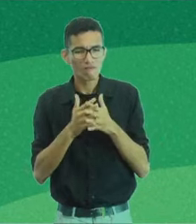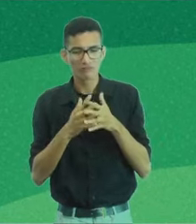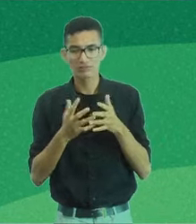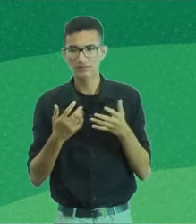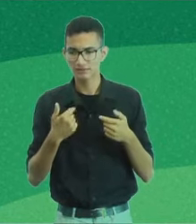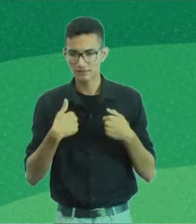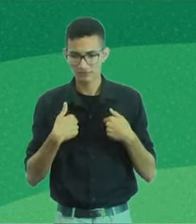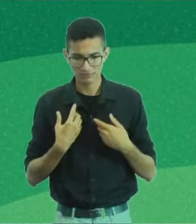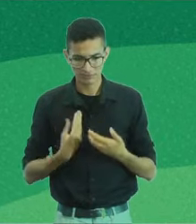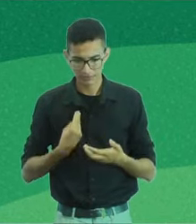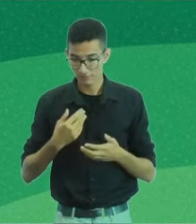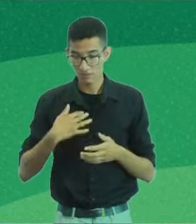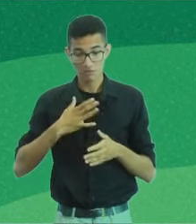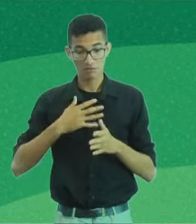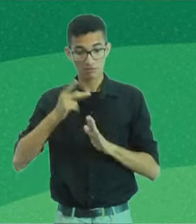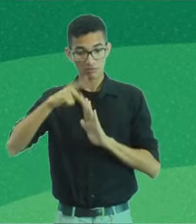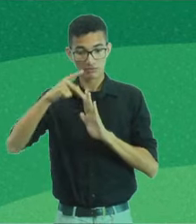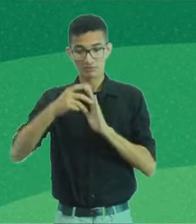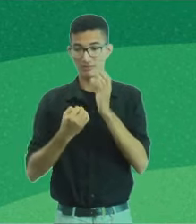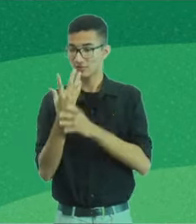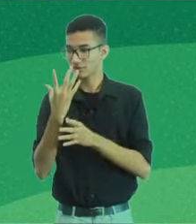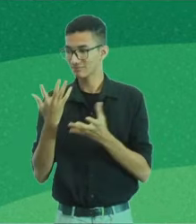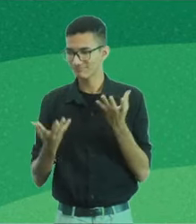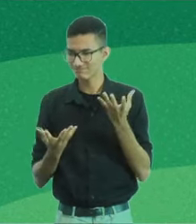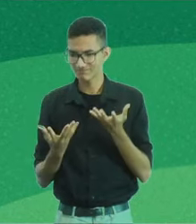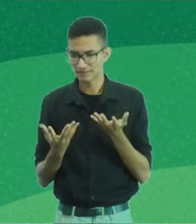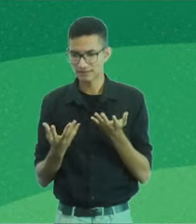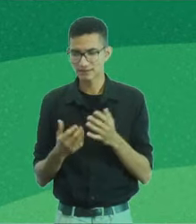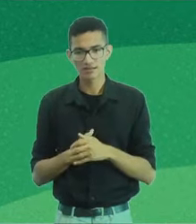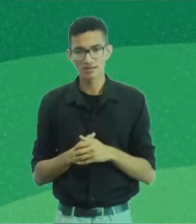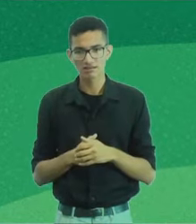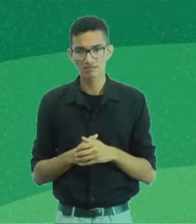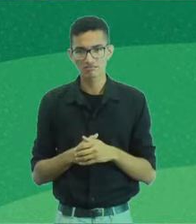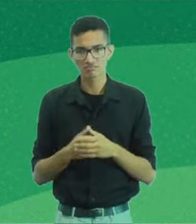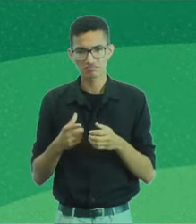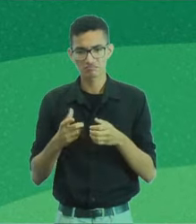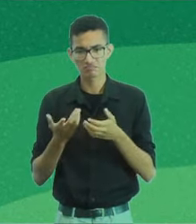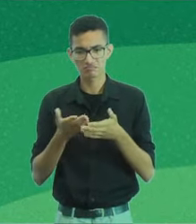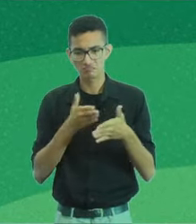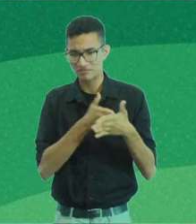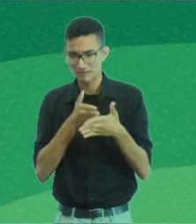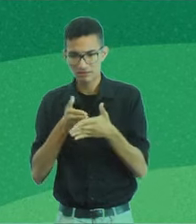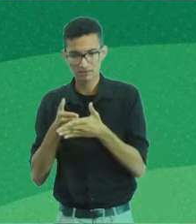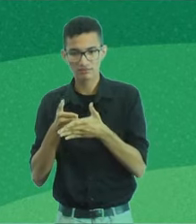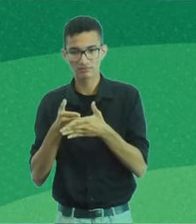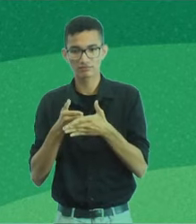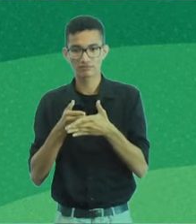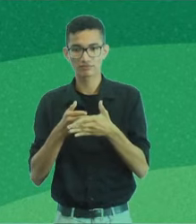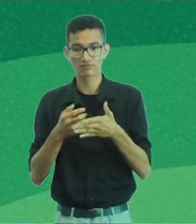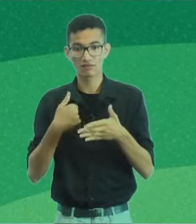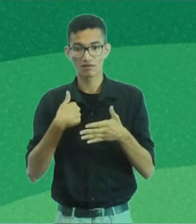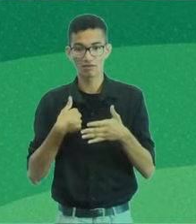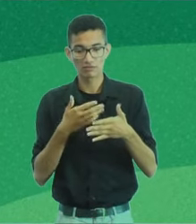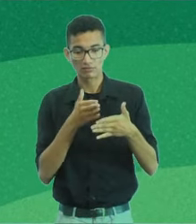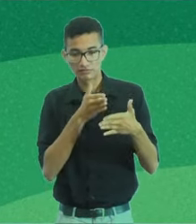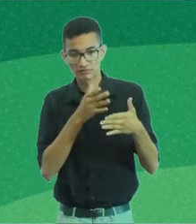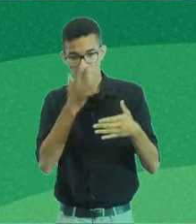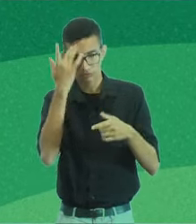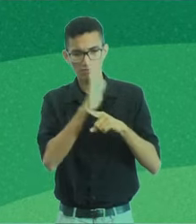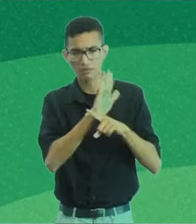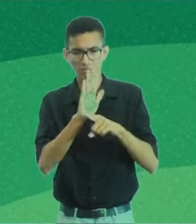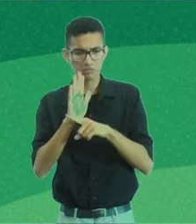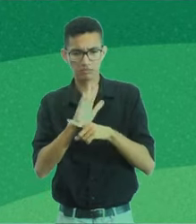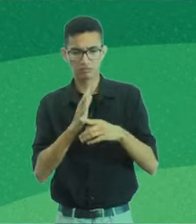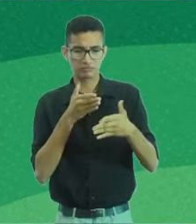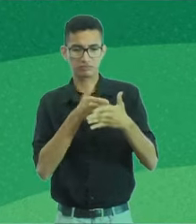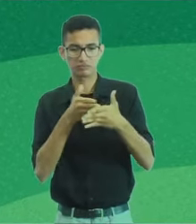ideia do meu próprio projeto o que que sabe tem não existe uma barreira até onde sou eu ajudando as pessoas até onde